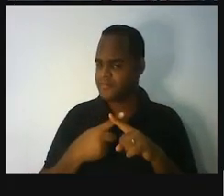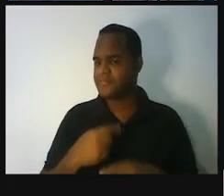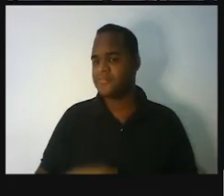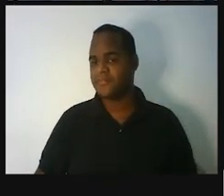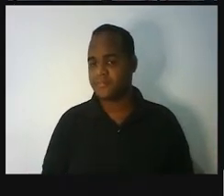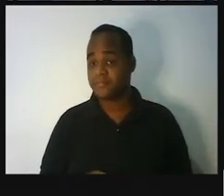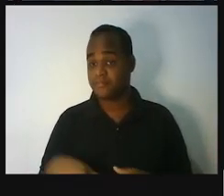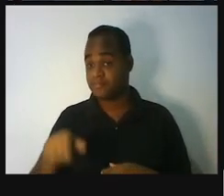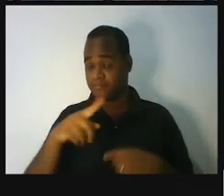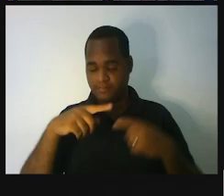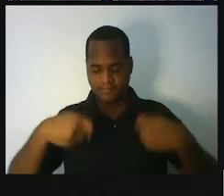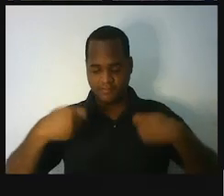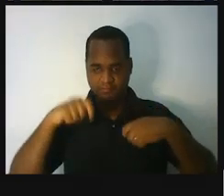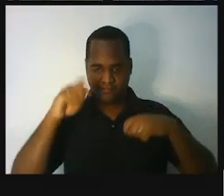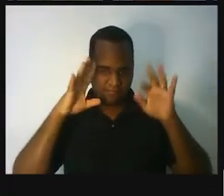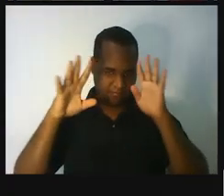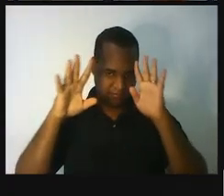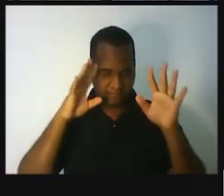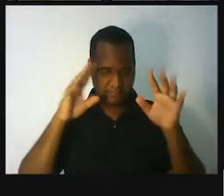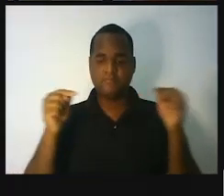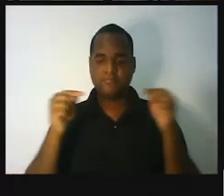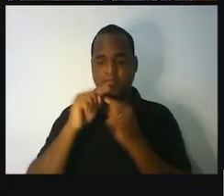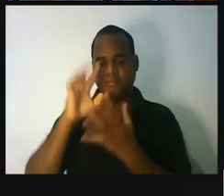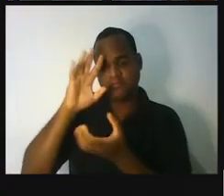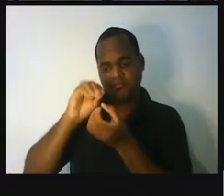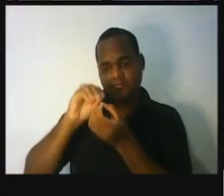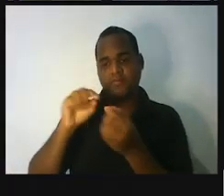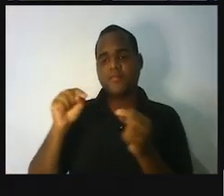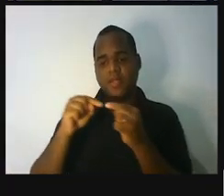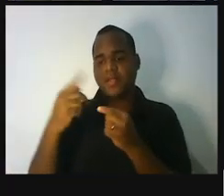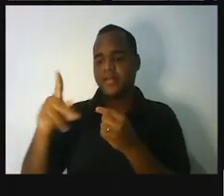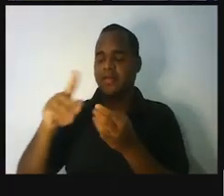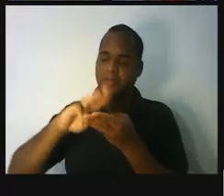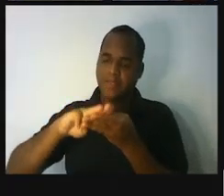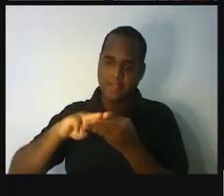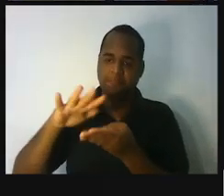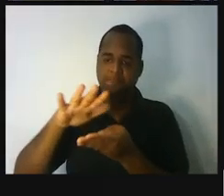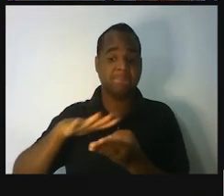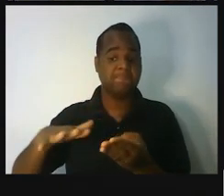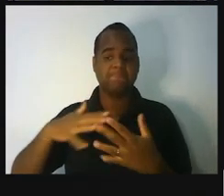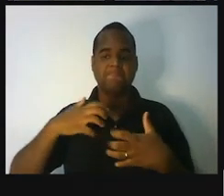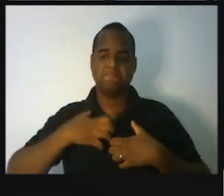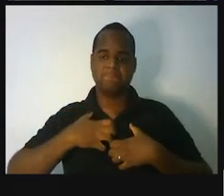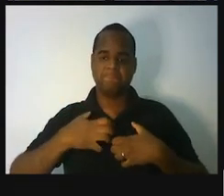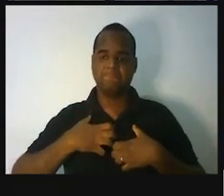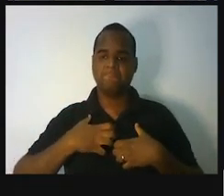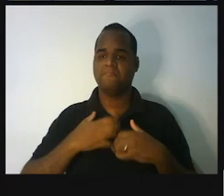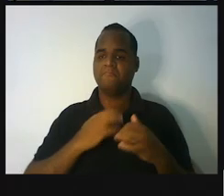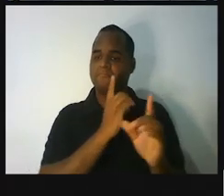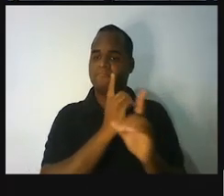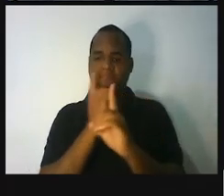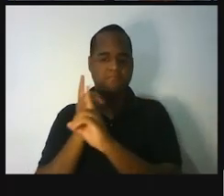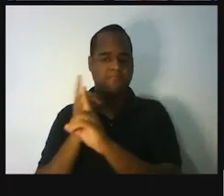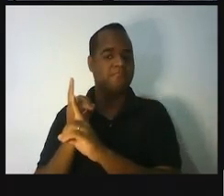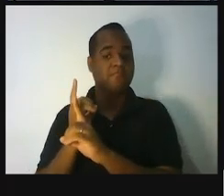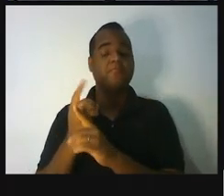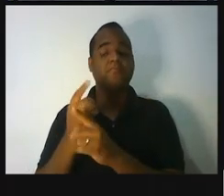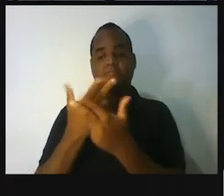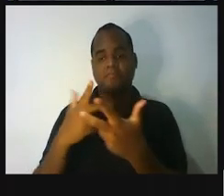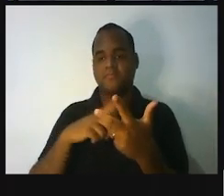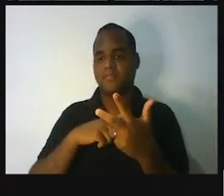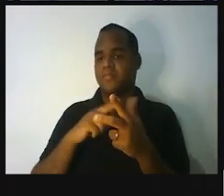Então a gente precisa entender que as coisas na matemática fazem sentido e a gente só encontra esse sentido quando a gente